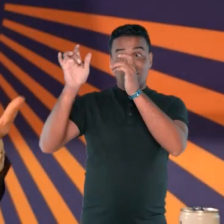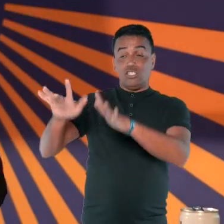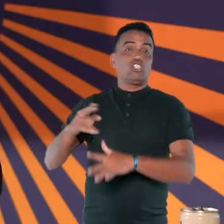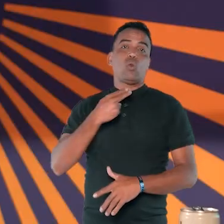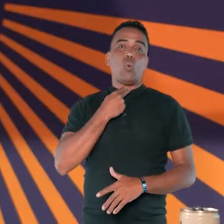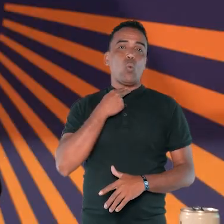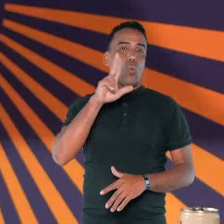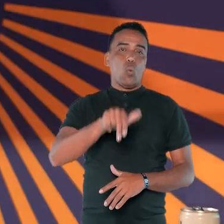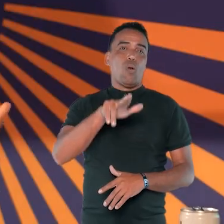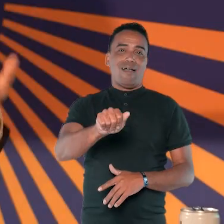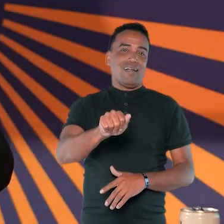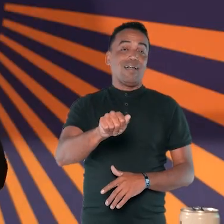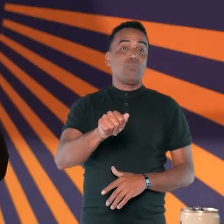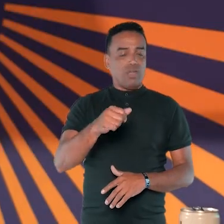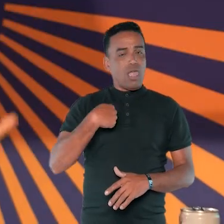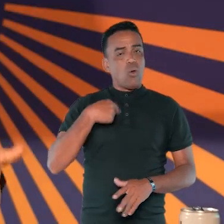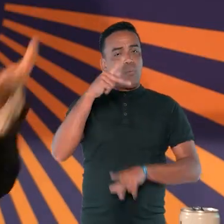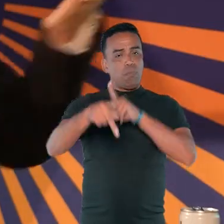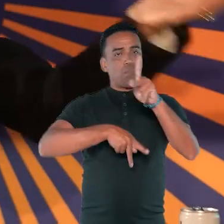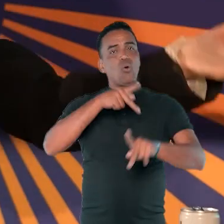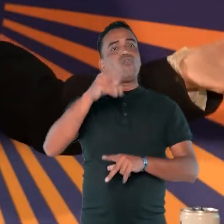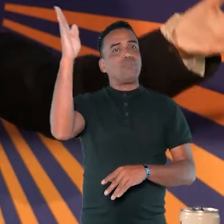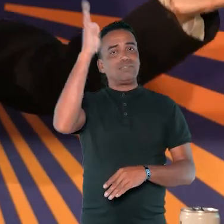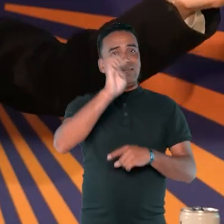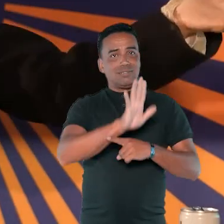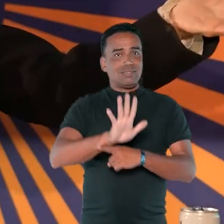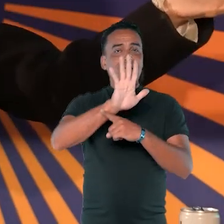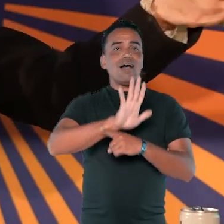singela circunstância de que eu sou uma brasileira que vem dos Gerais, não das